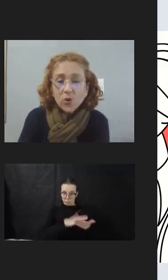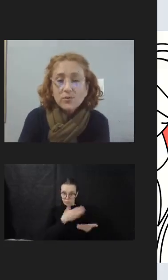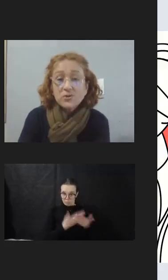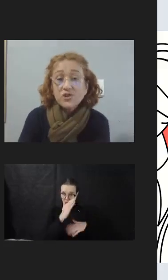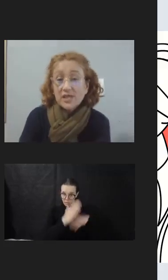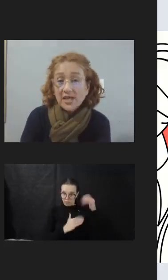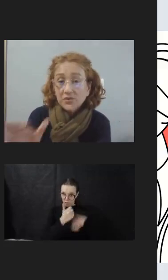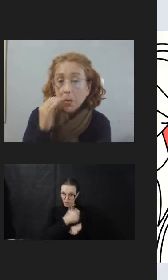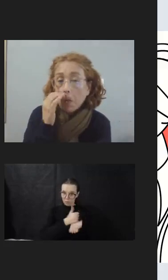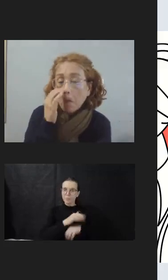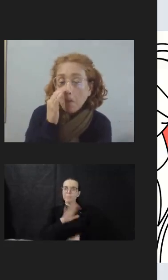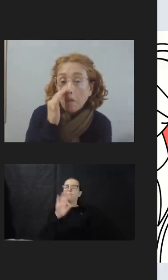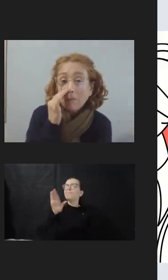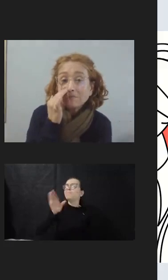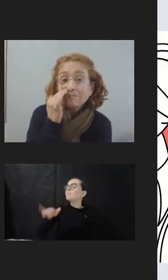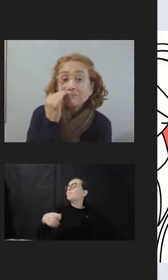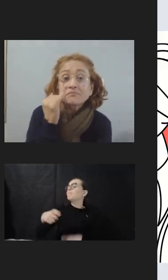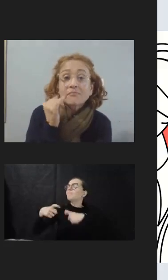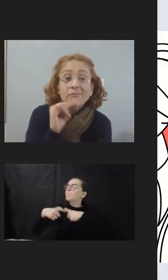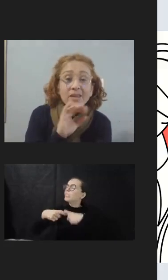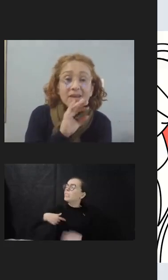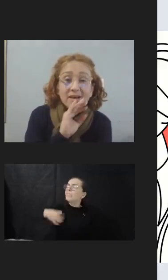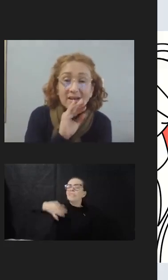no ombro direito,